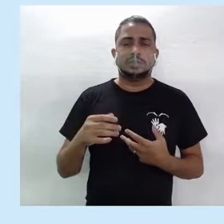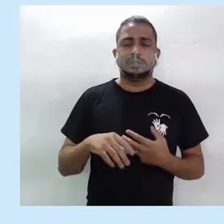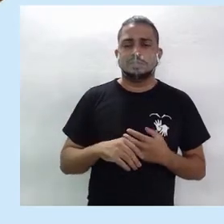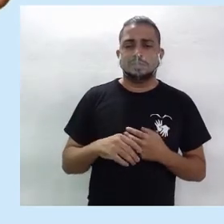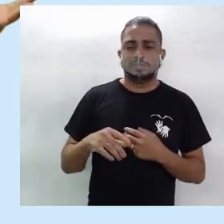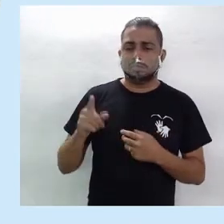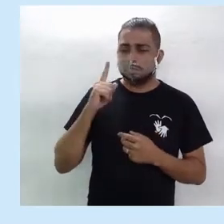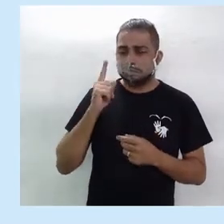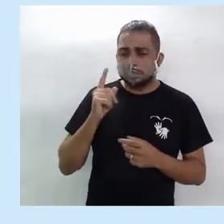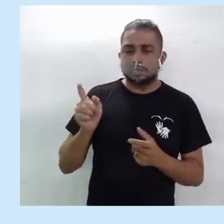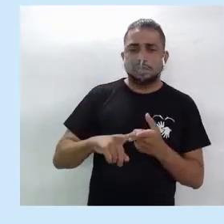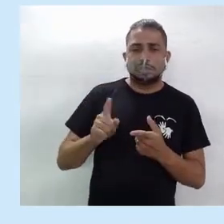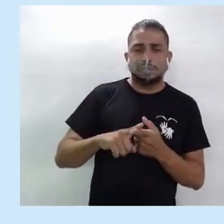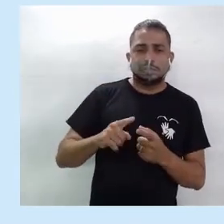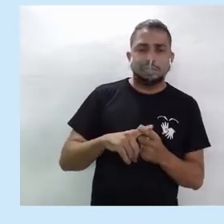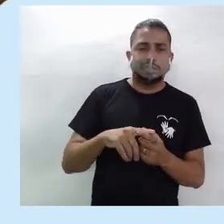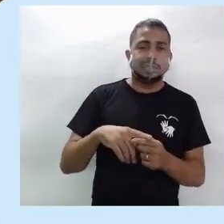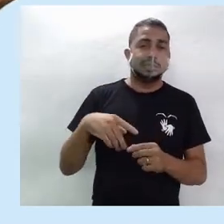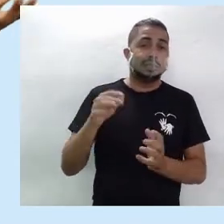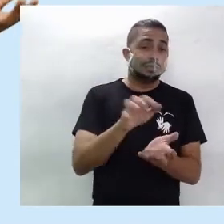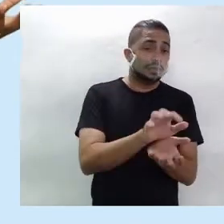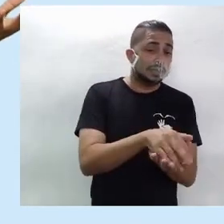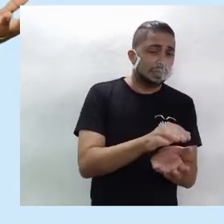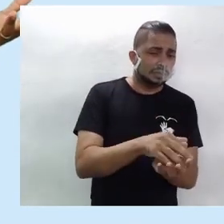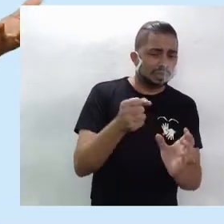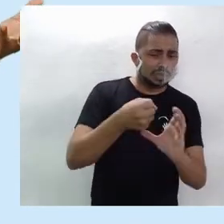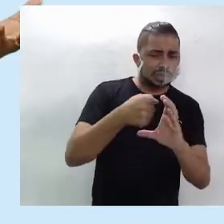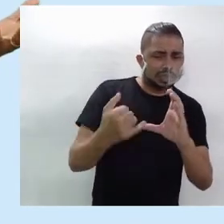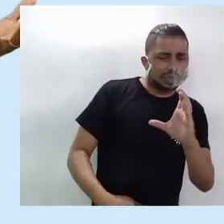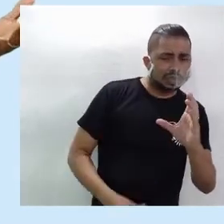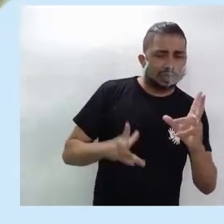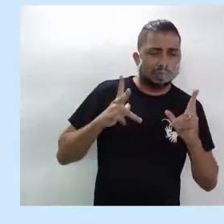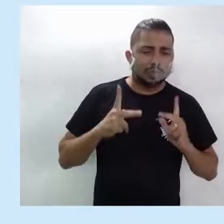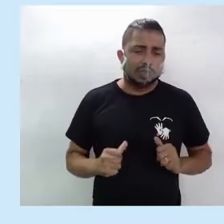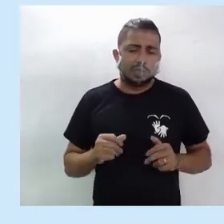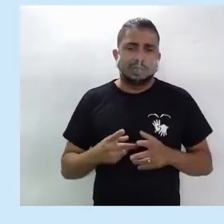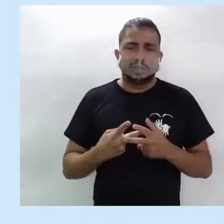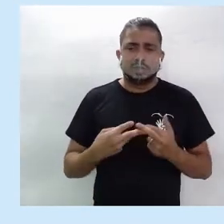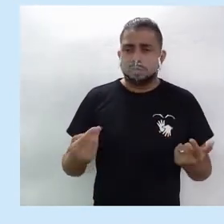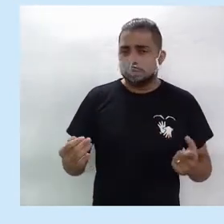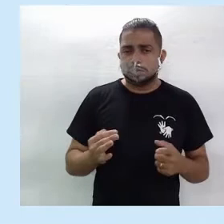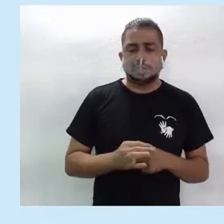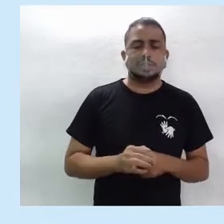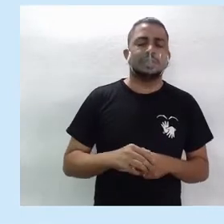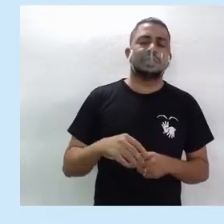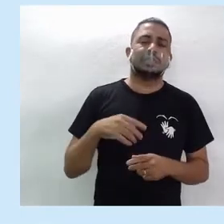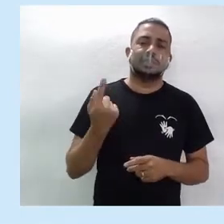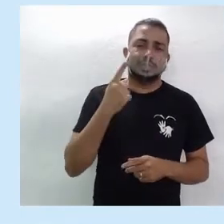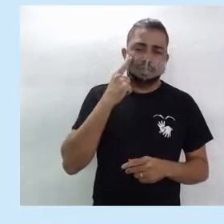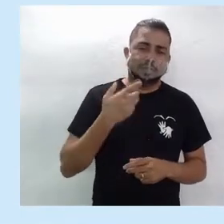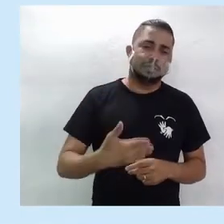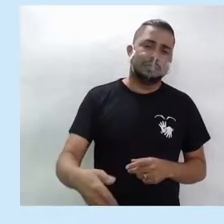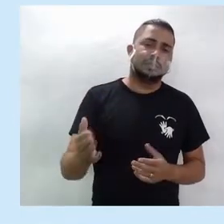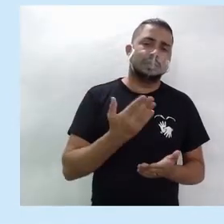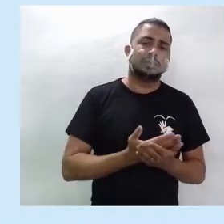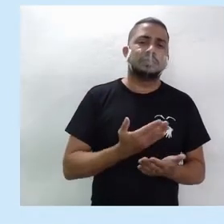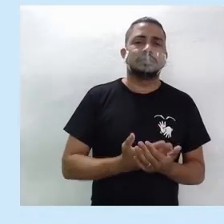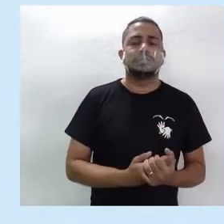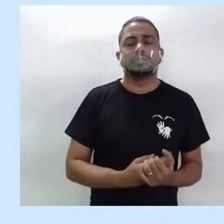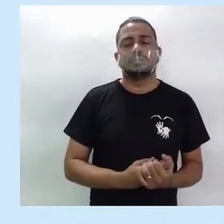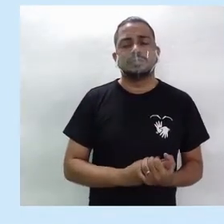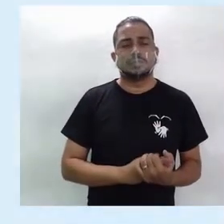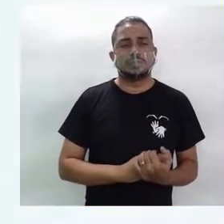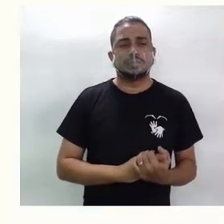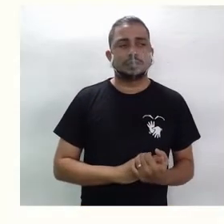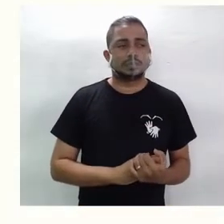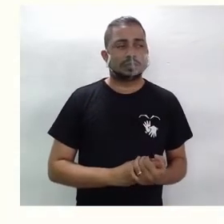só de Pernambuco e analisar a sua característica, por exemplo, humana. Tá? Isso a gente vai ver ao longo da nossa aula. Tá? Olha na tela mais uma vez, gente.